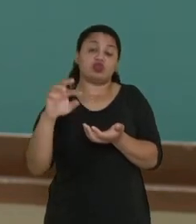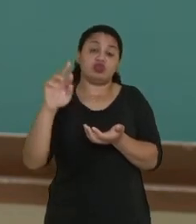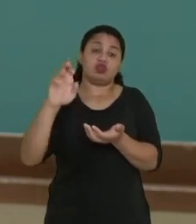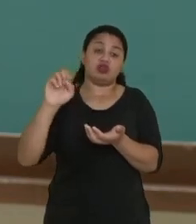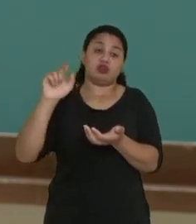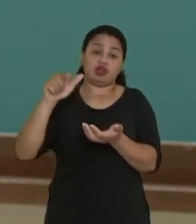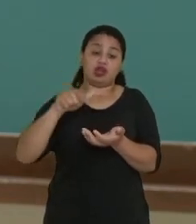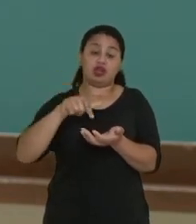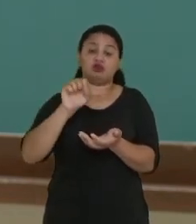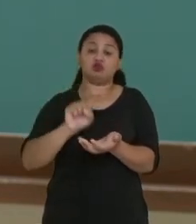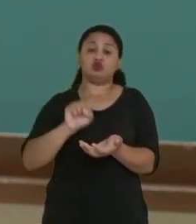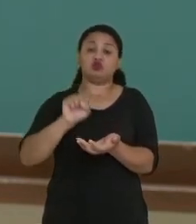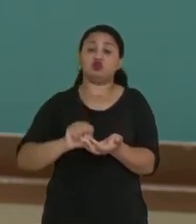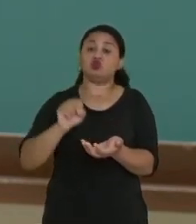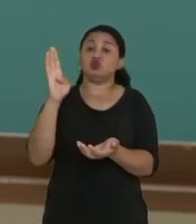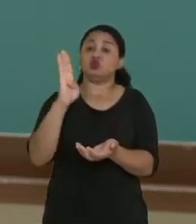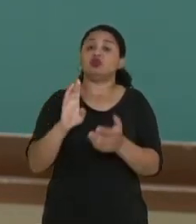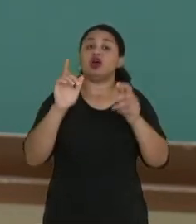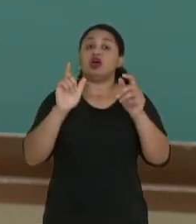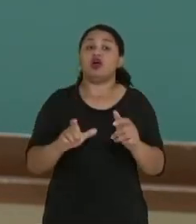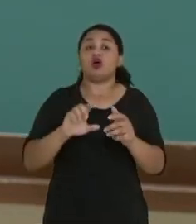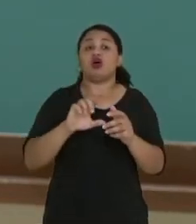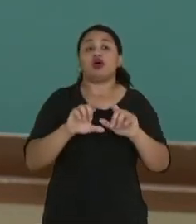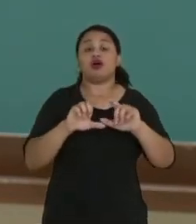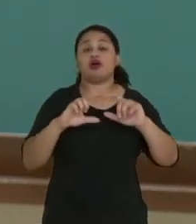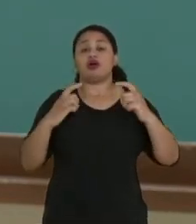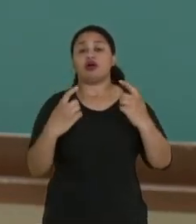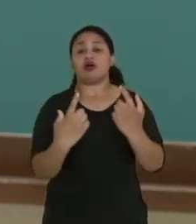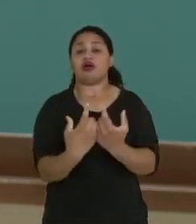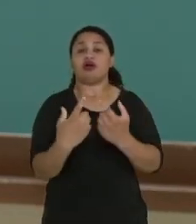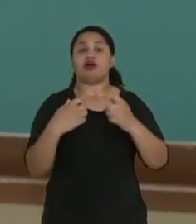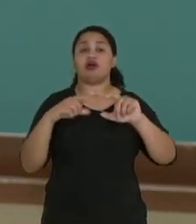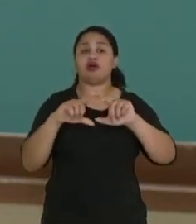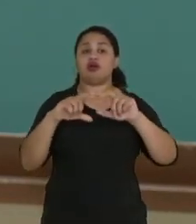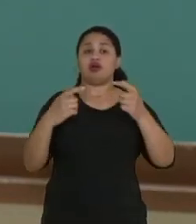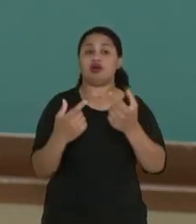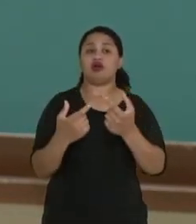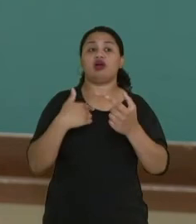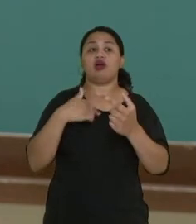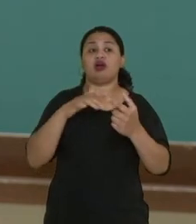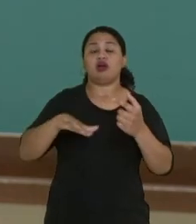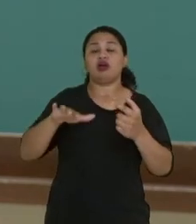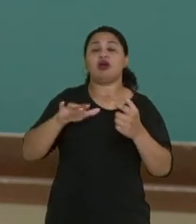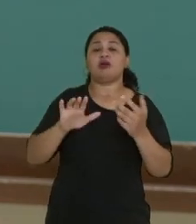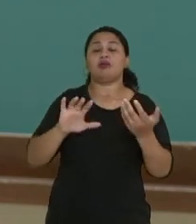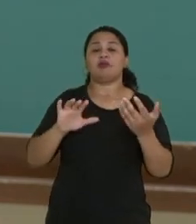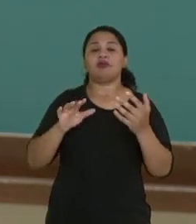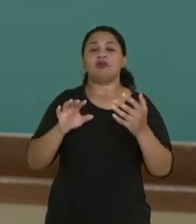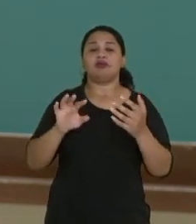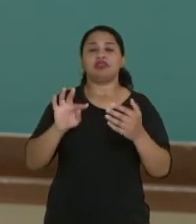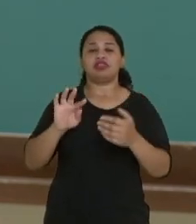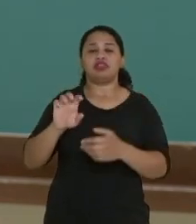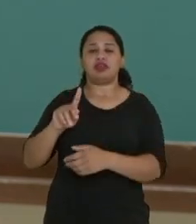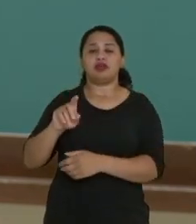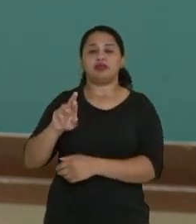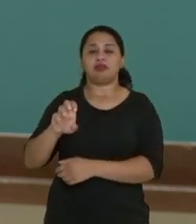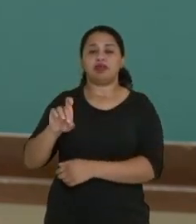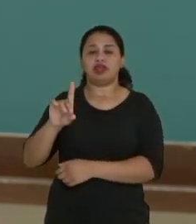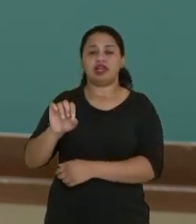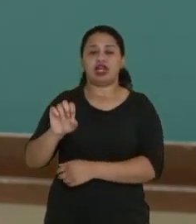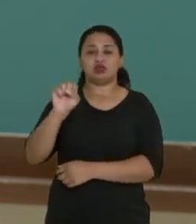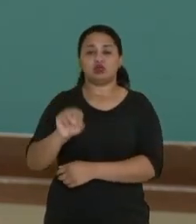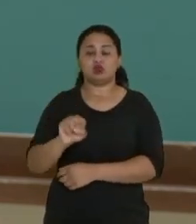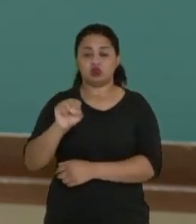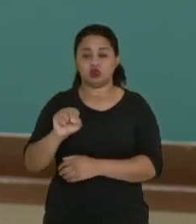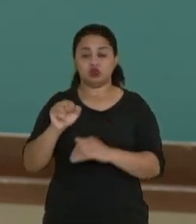a região Sul, o que nós vamos ter? A maior parte se encontra na zona temperada do Sul. Abaixo ali do